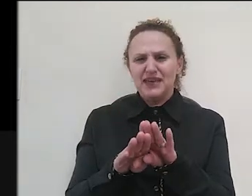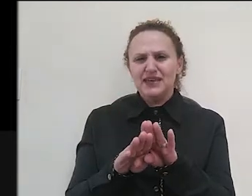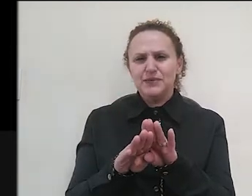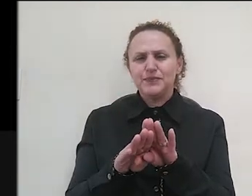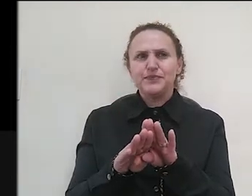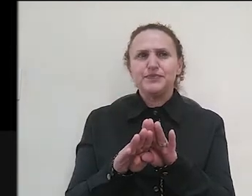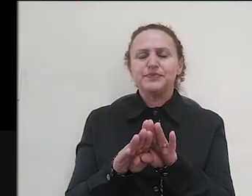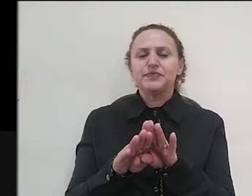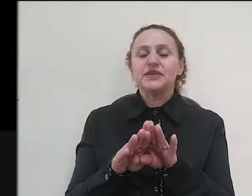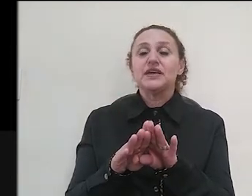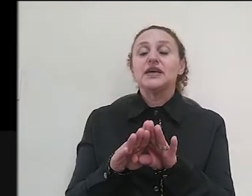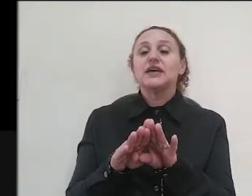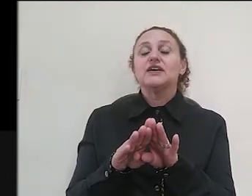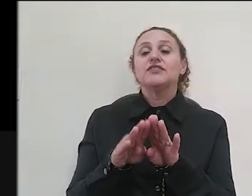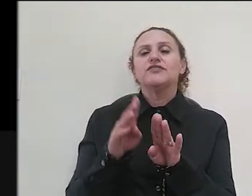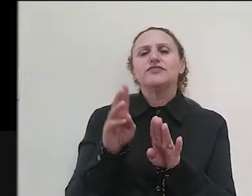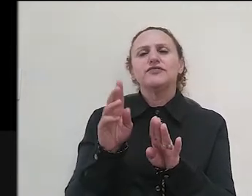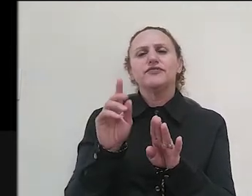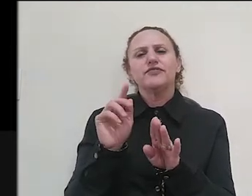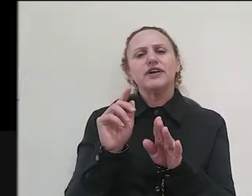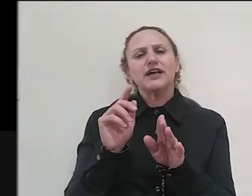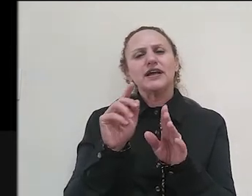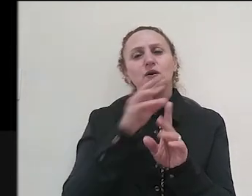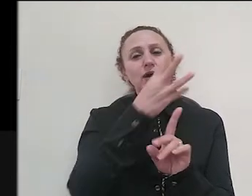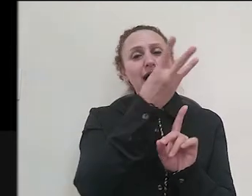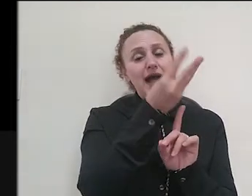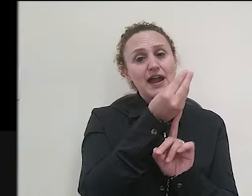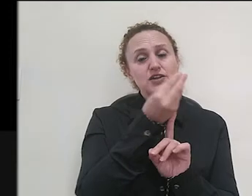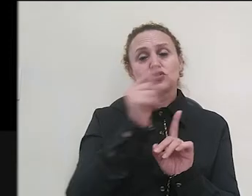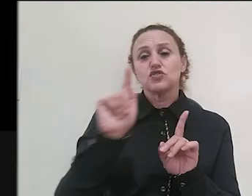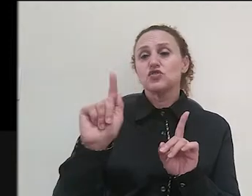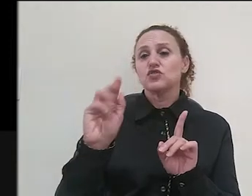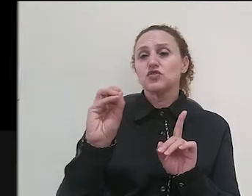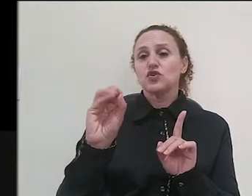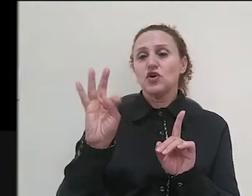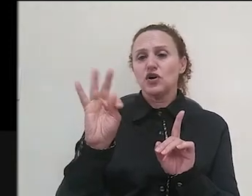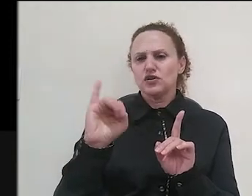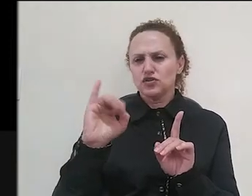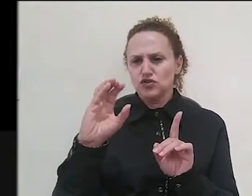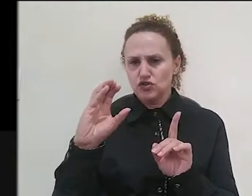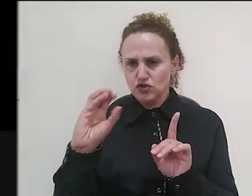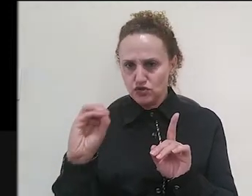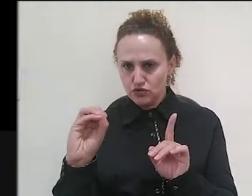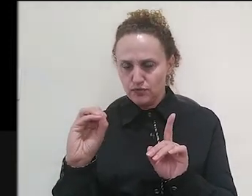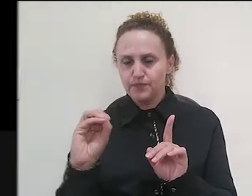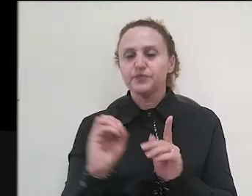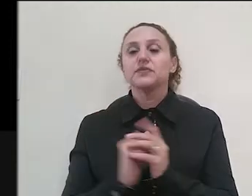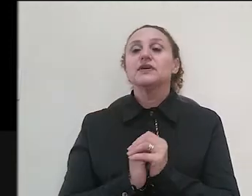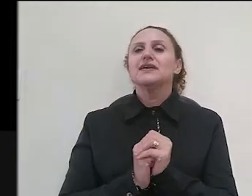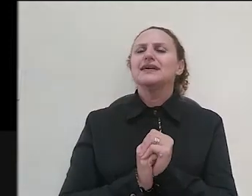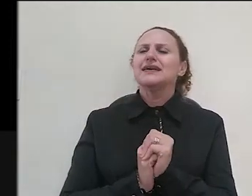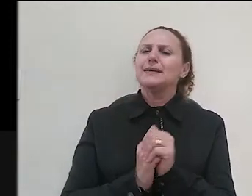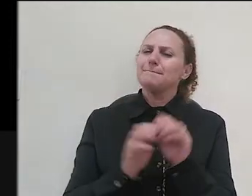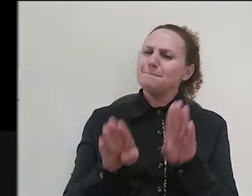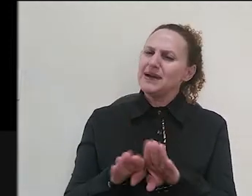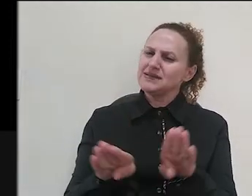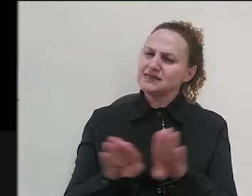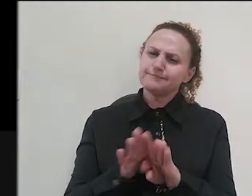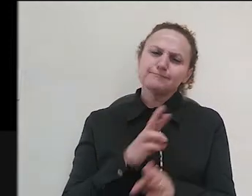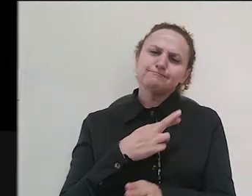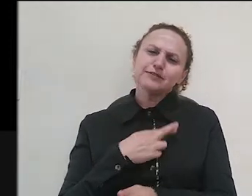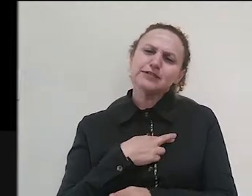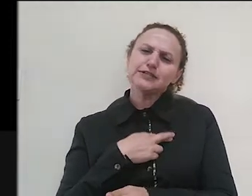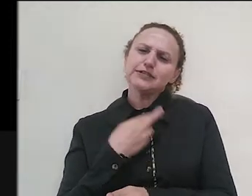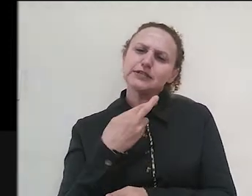de afrescos e de retábulos. Ou seja, essa é uma arte que passa a ser bem religiosa e os temas aqui não são mais